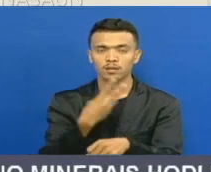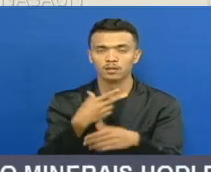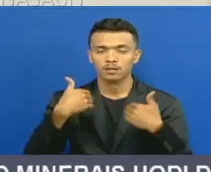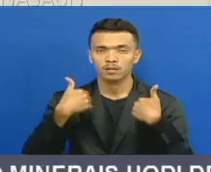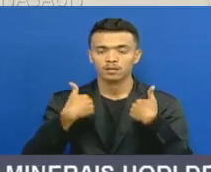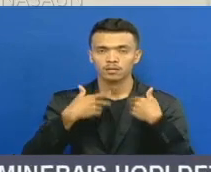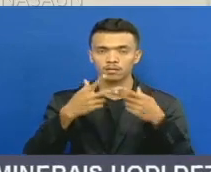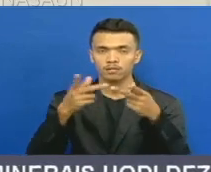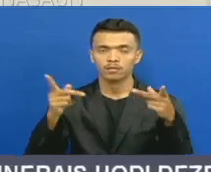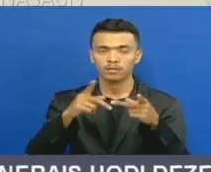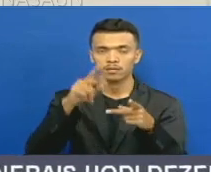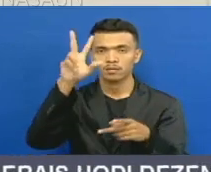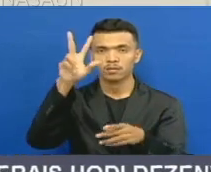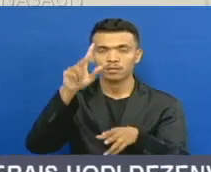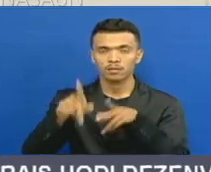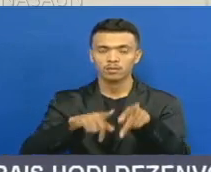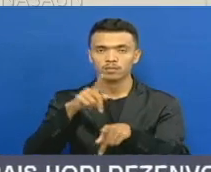tolo, komendari baibain,